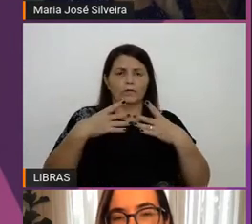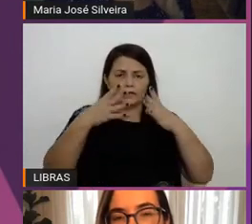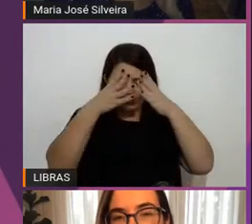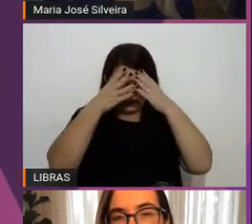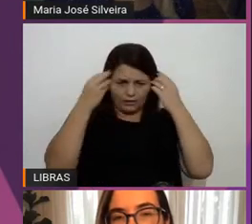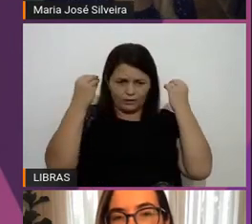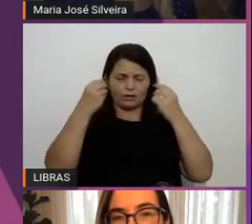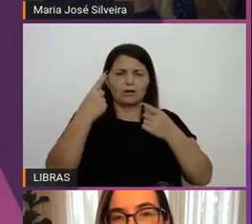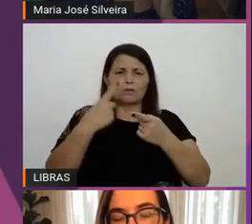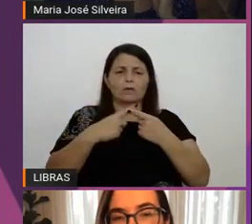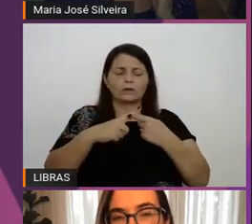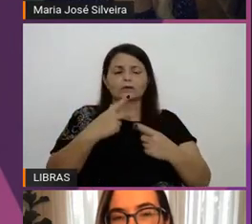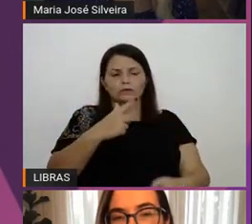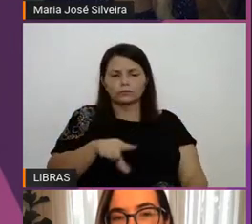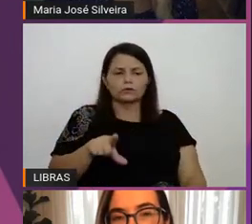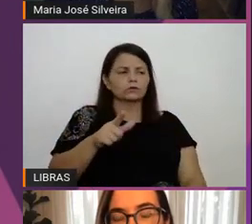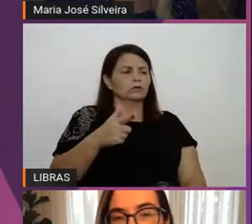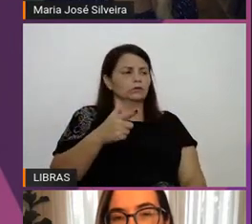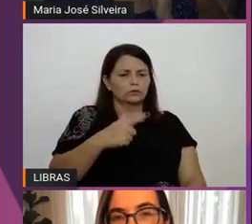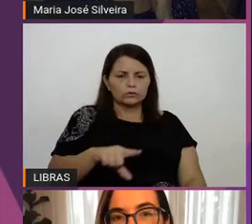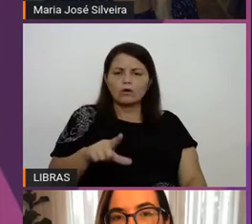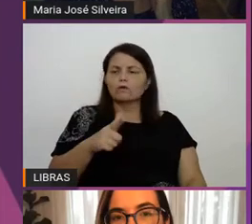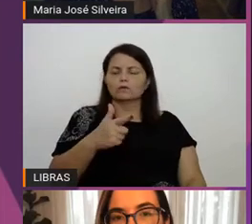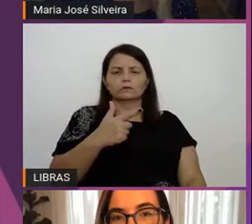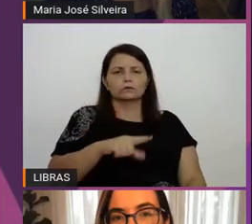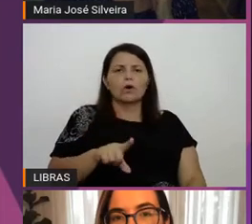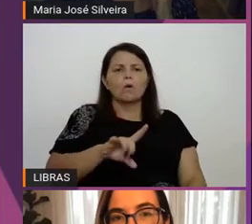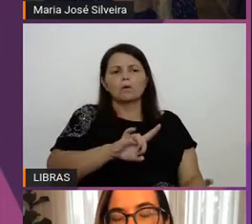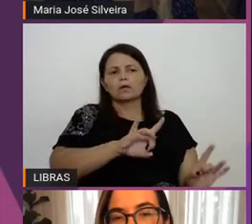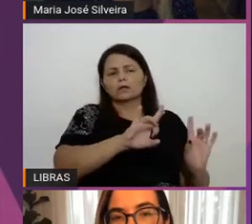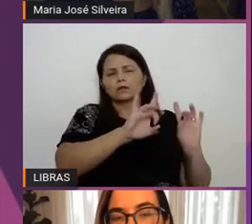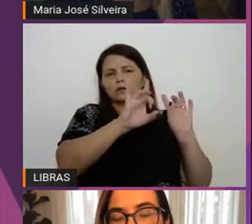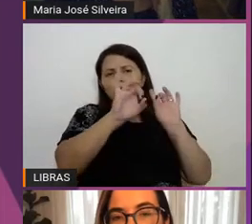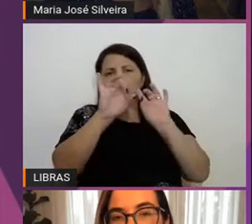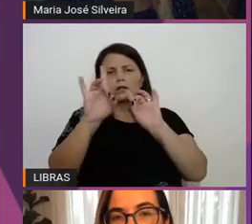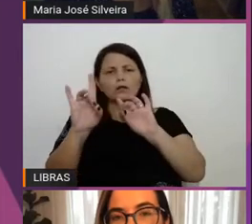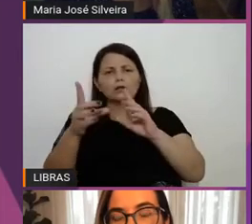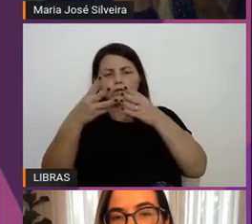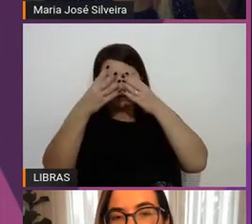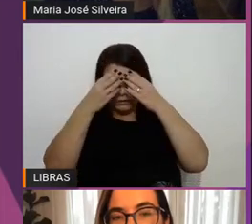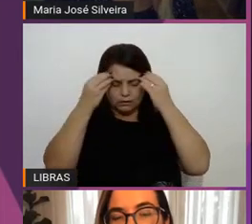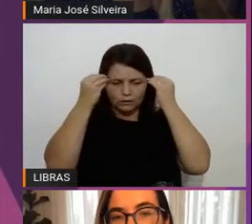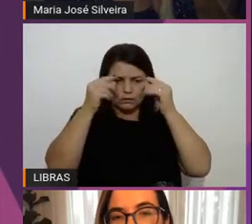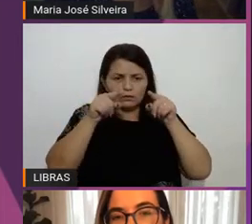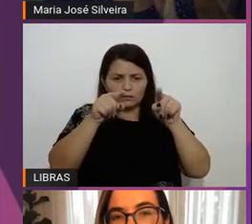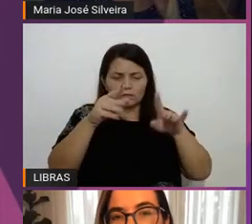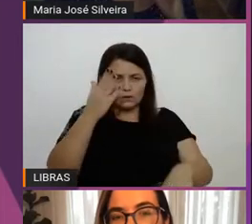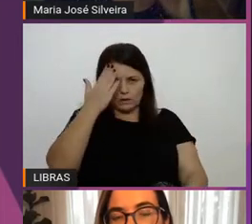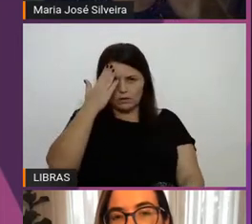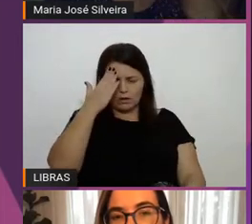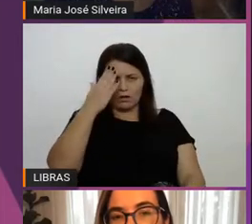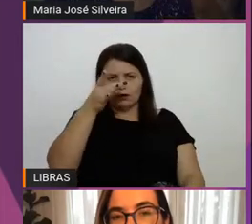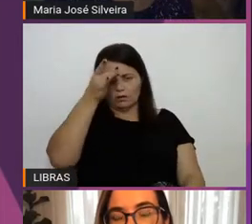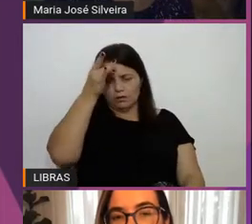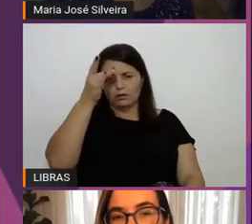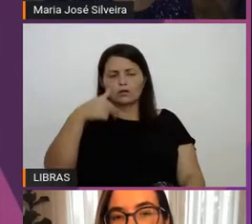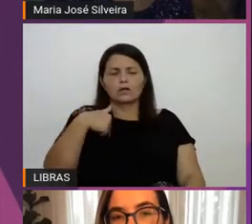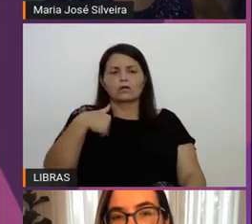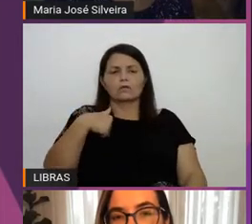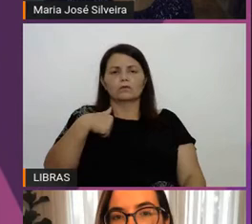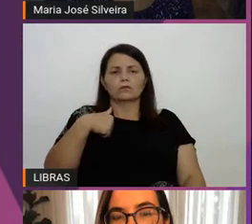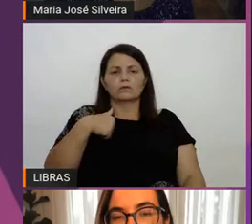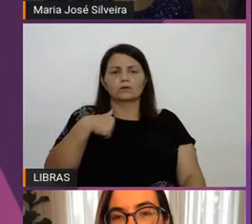esquecer porque se repetem todos os dias por isso que não saiu da cabeça que vocês sabem vocês